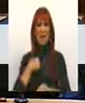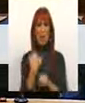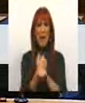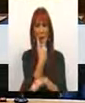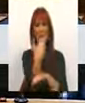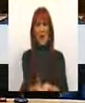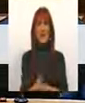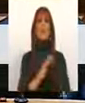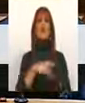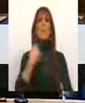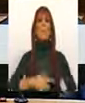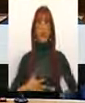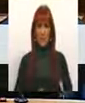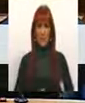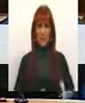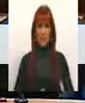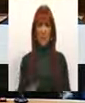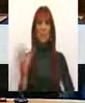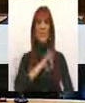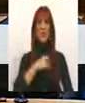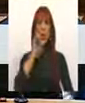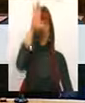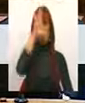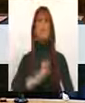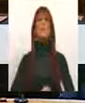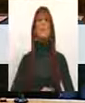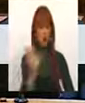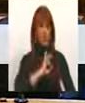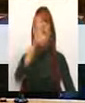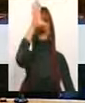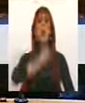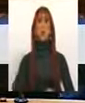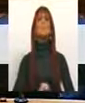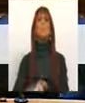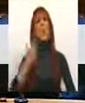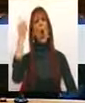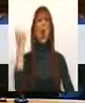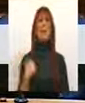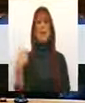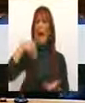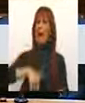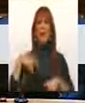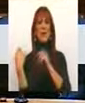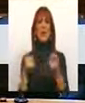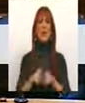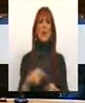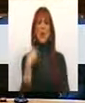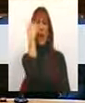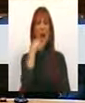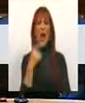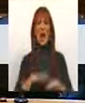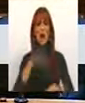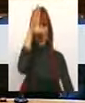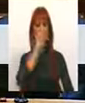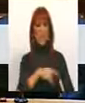atrasado. E, Sr. Presidente, e o Sr. Primeiro-Ministro, e o Sr. Ministro, em vez de estarem neste debate a dar a cara pelo